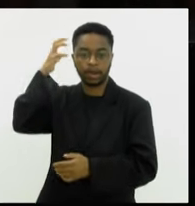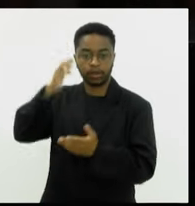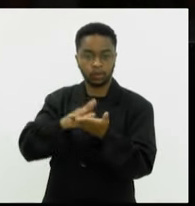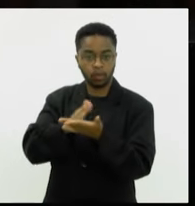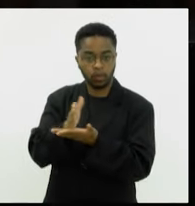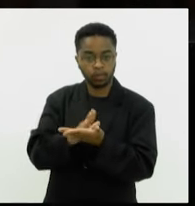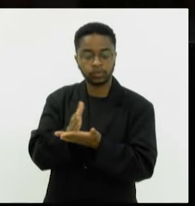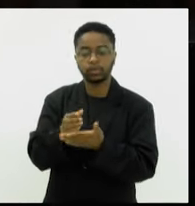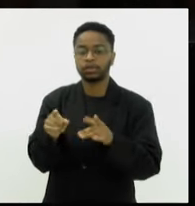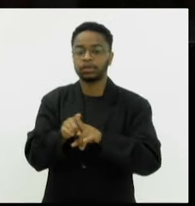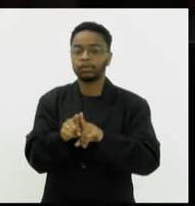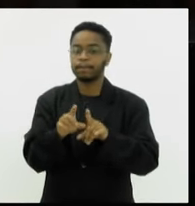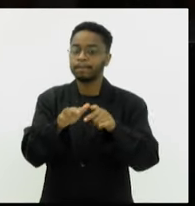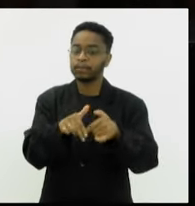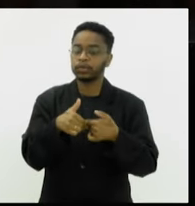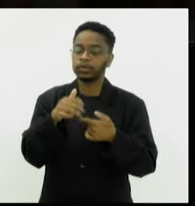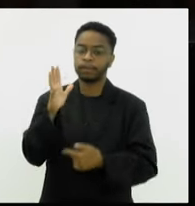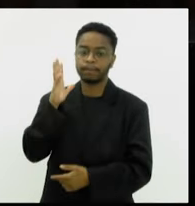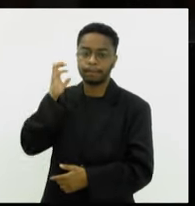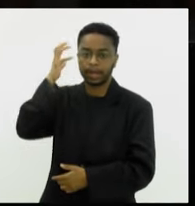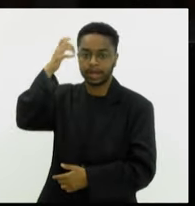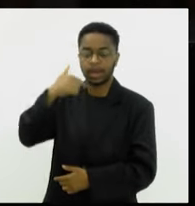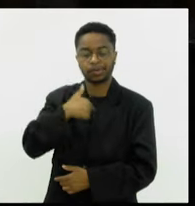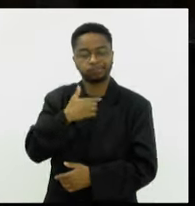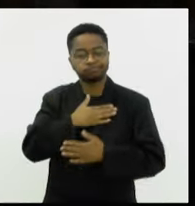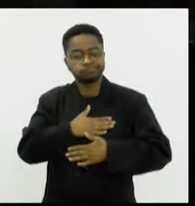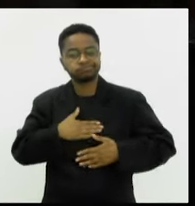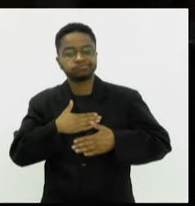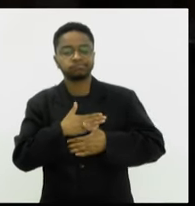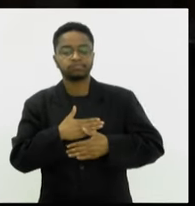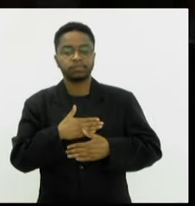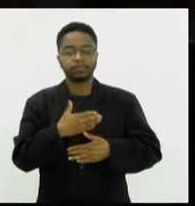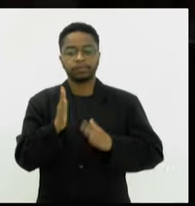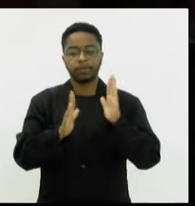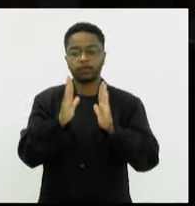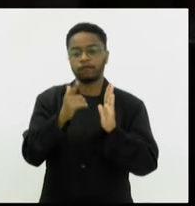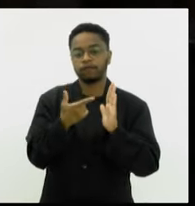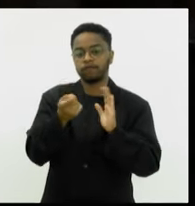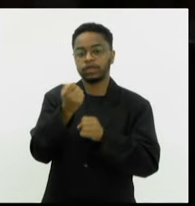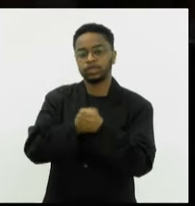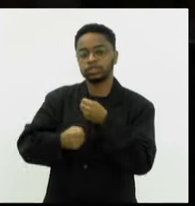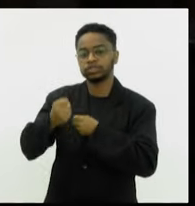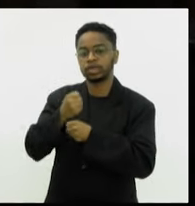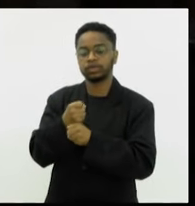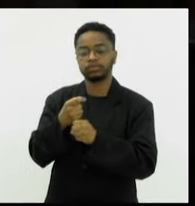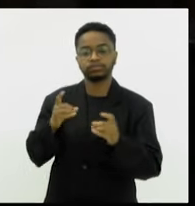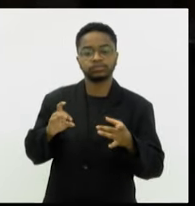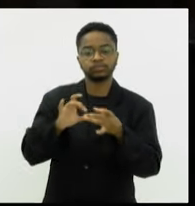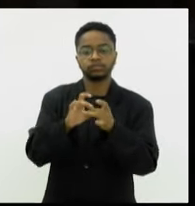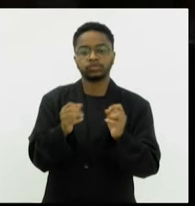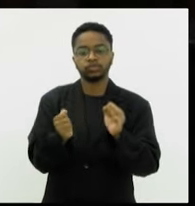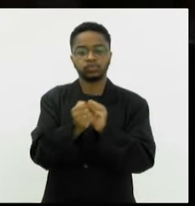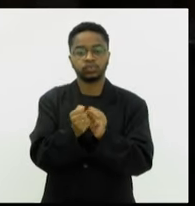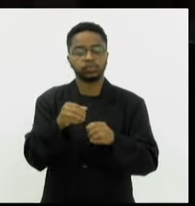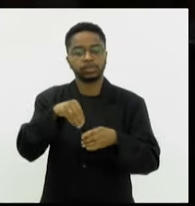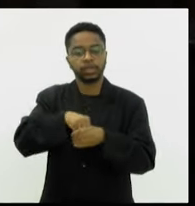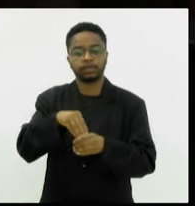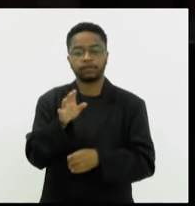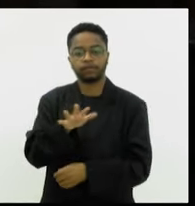por isso que Marielle, com quem tive o prazer de, nos últimos 20 anos, estar juntas dentro da Favela da